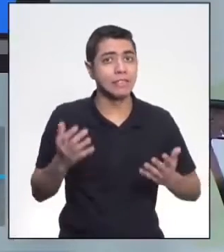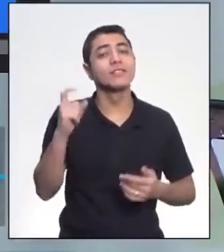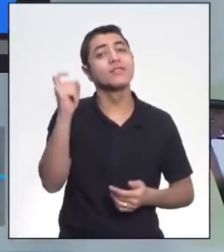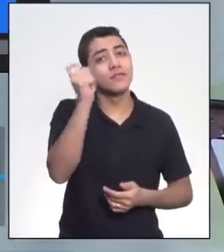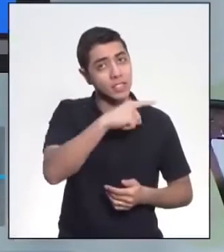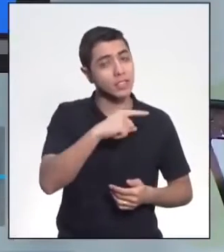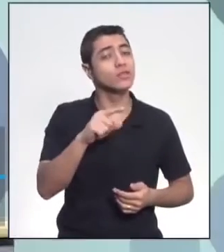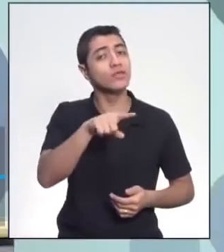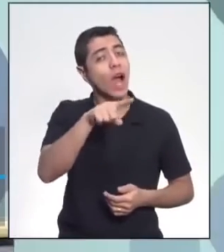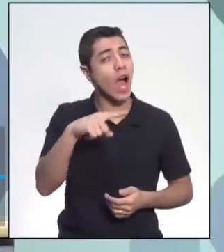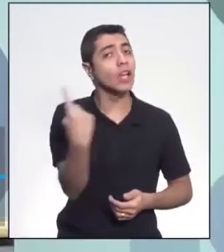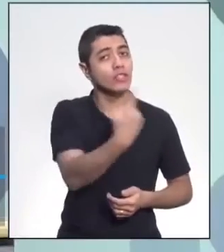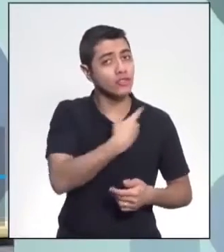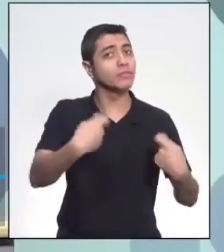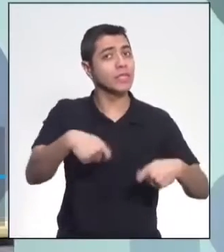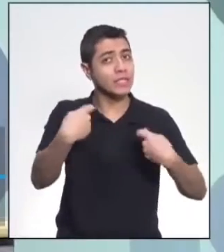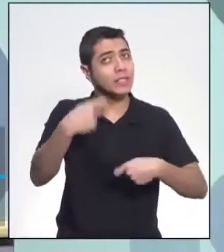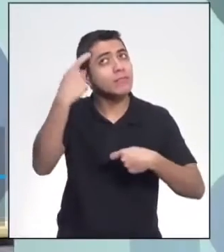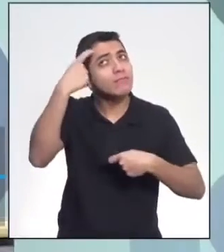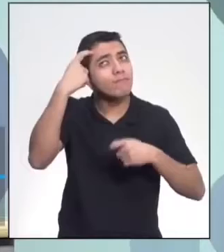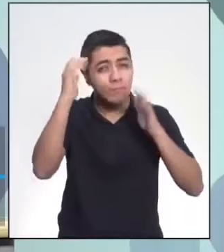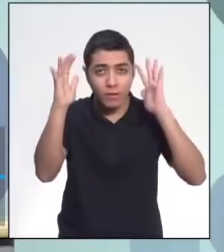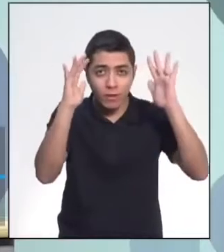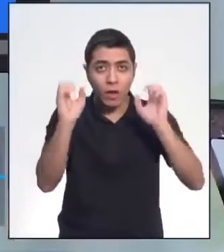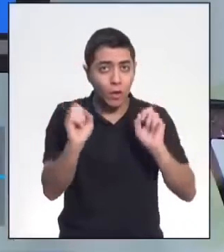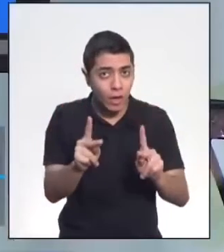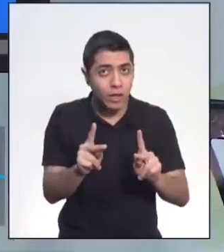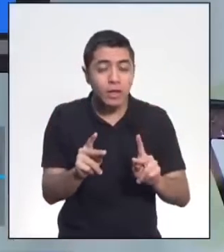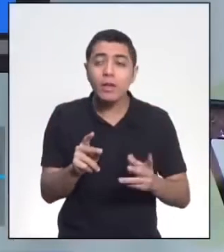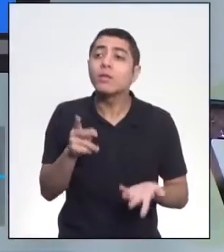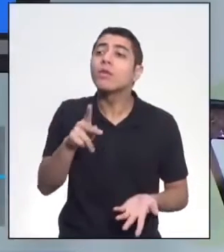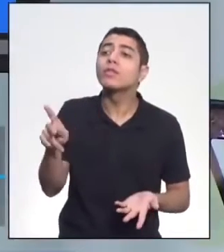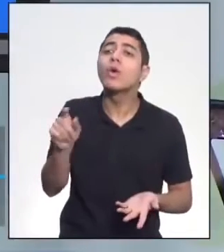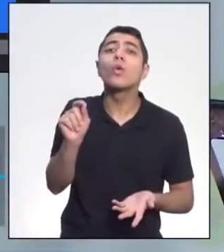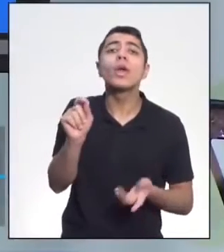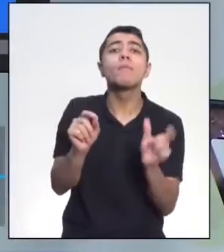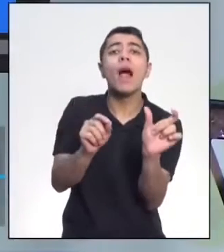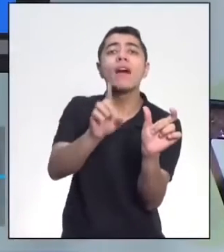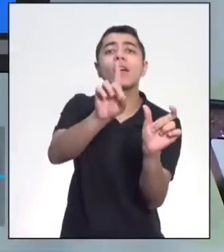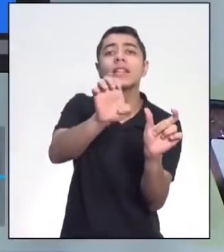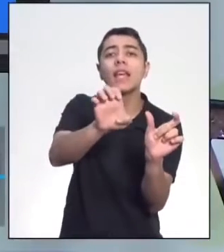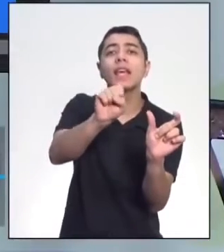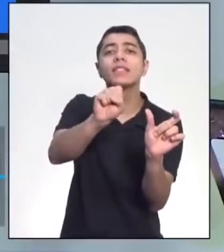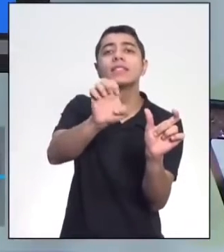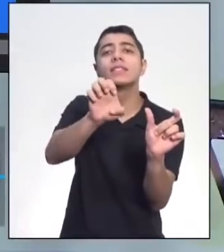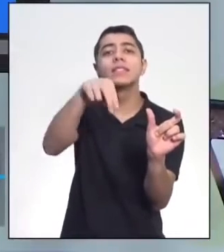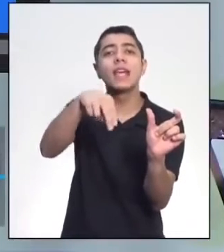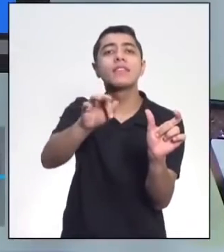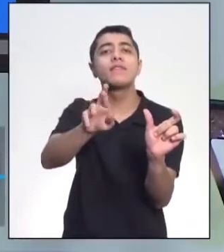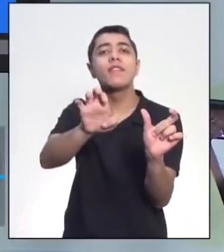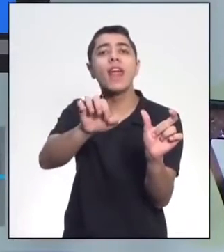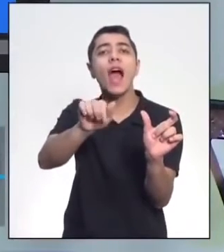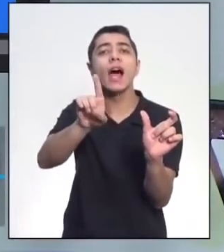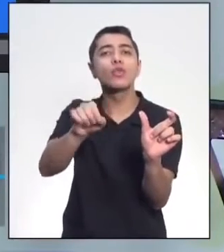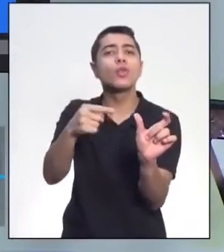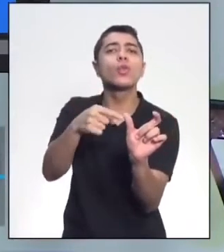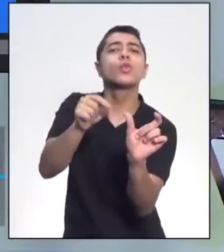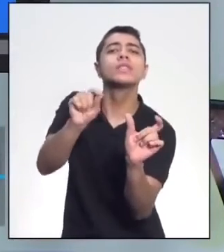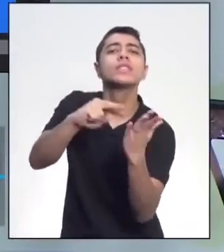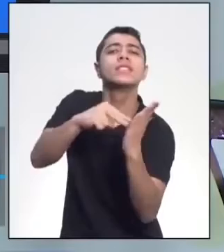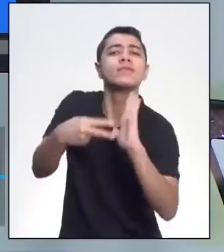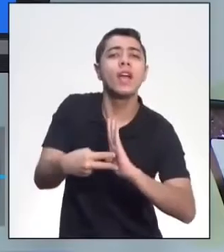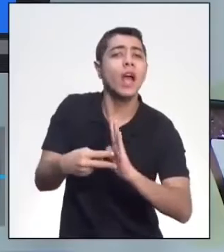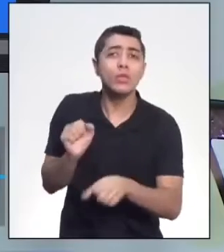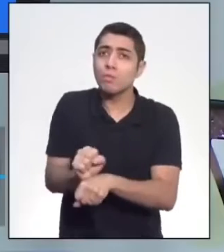boa reflexão. Explica pra gente, então, a palavra desenfreado, professor. Sem freio. Sem freio, Sem freio. Você sem desmembra a limites. palavra aí, né? Vem